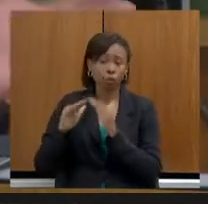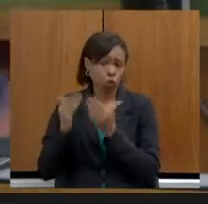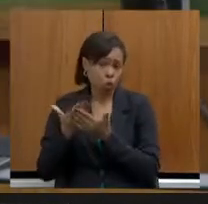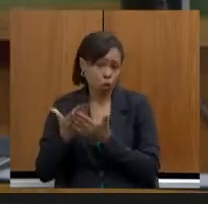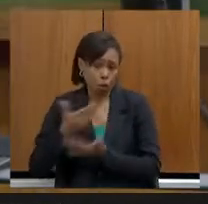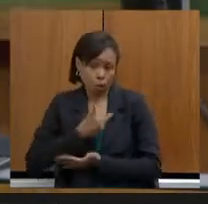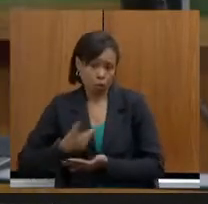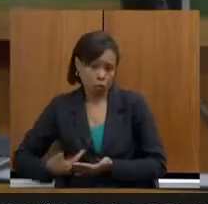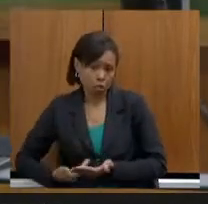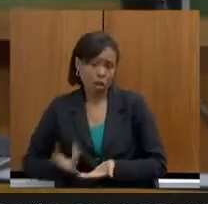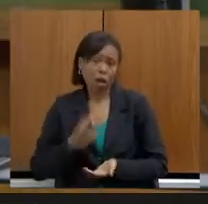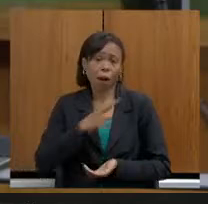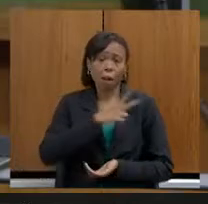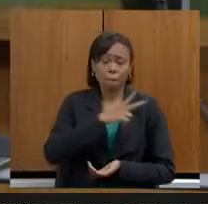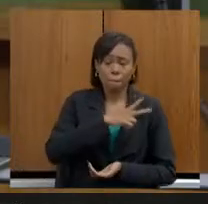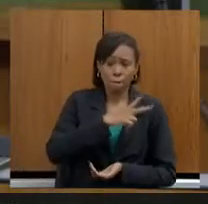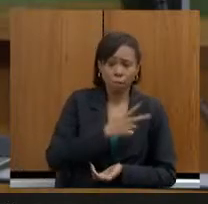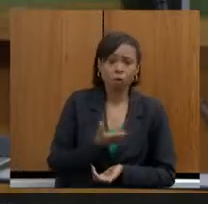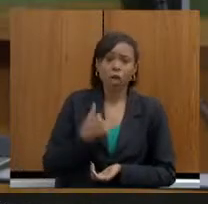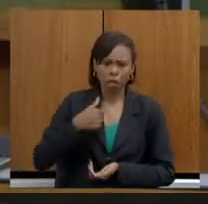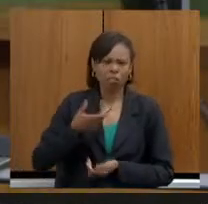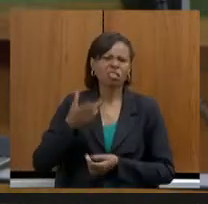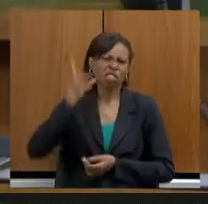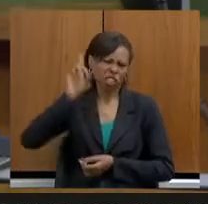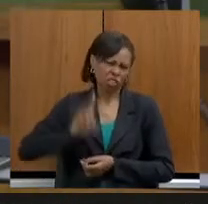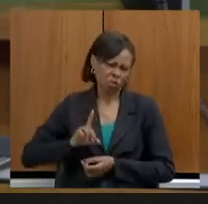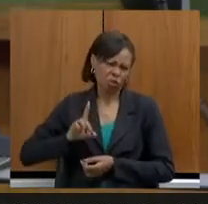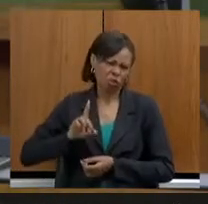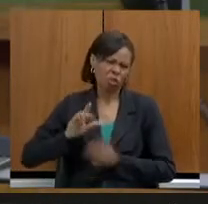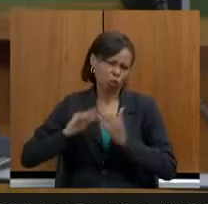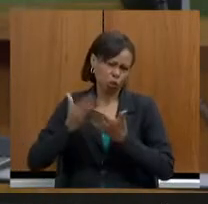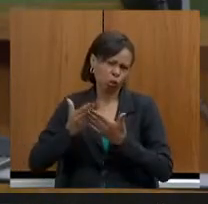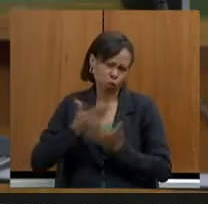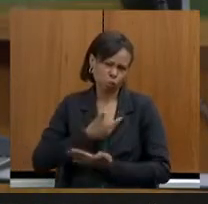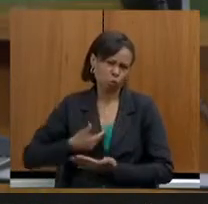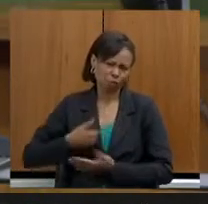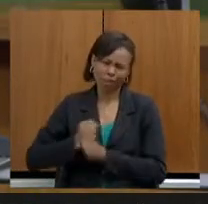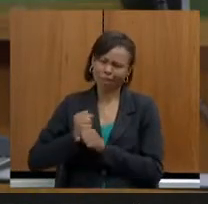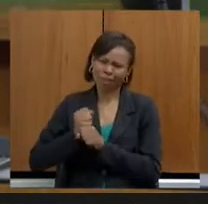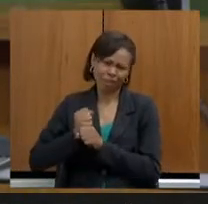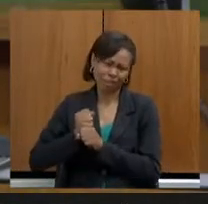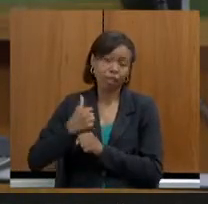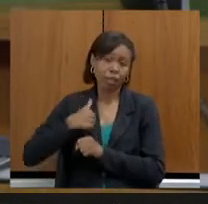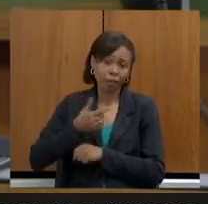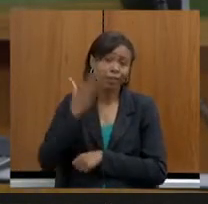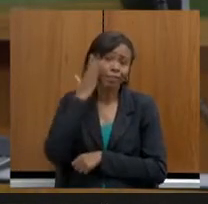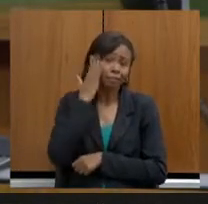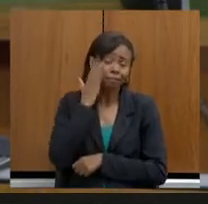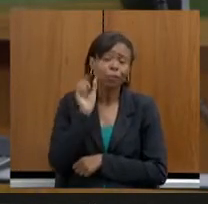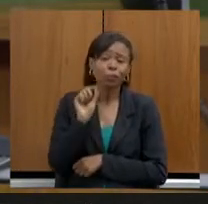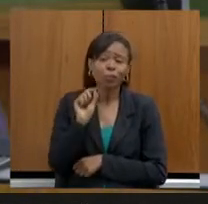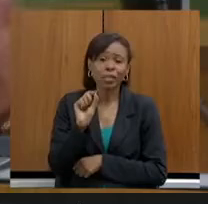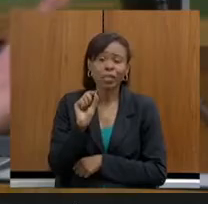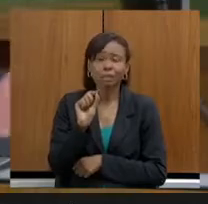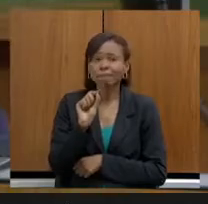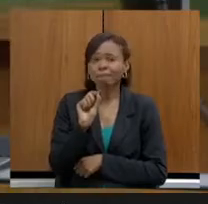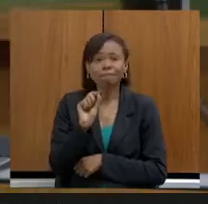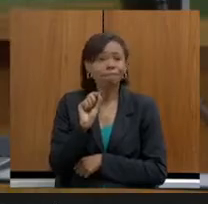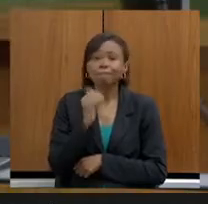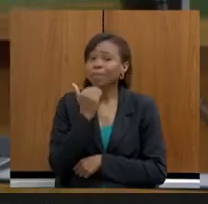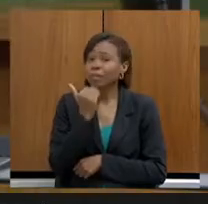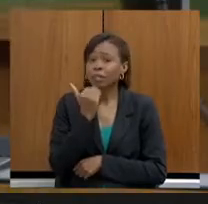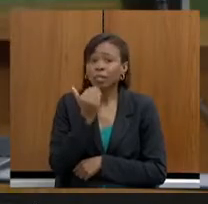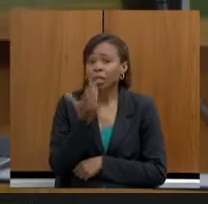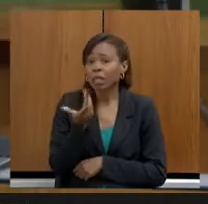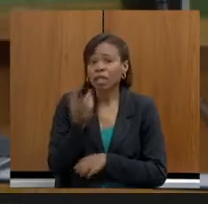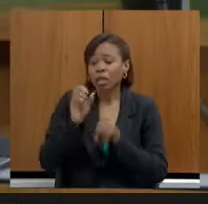pública foi diretor de escola pública muitos anos e sei muito bem que nós não vamos conseguir fazer com que a educação a